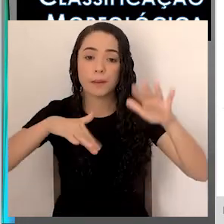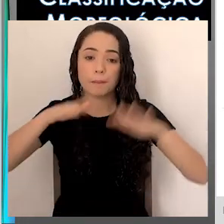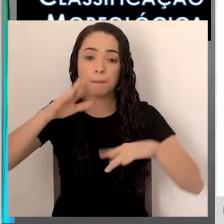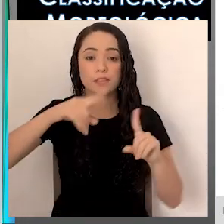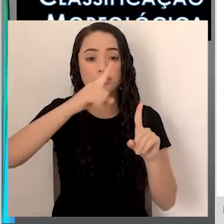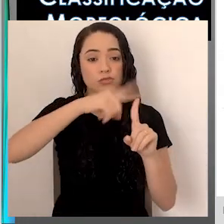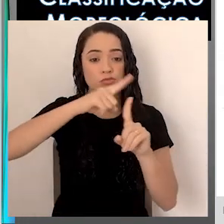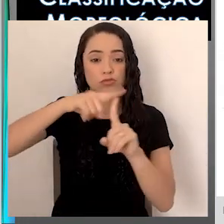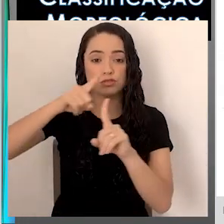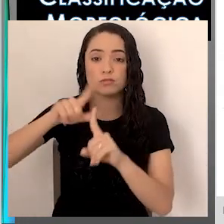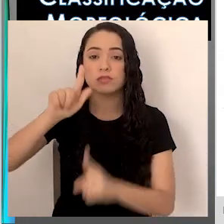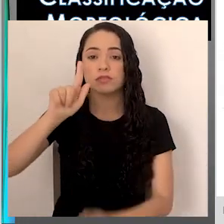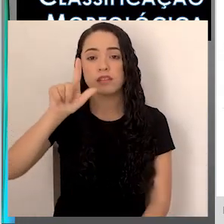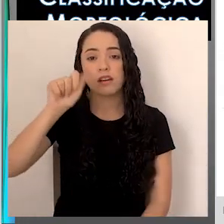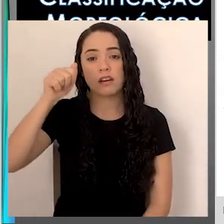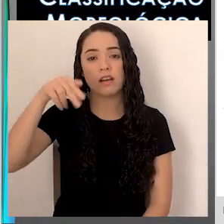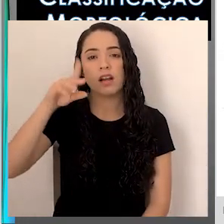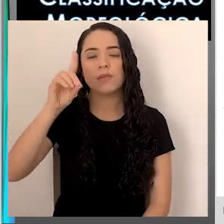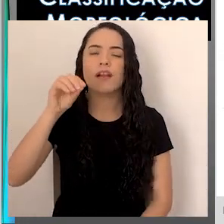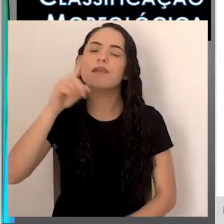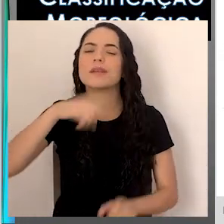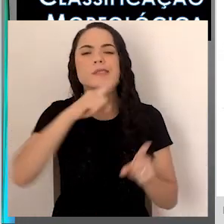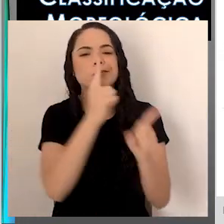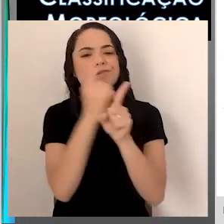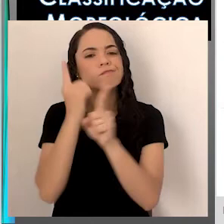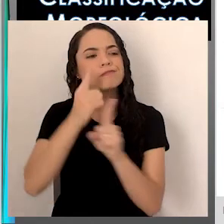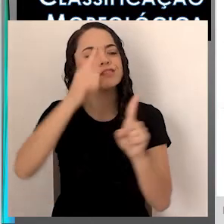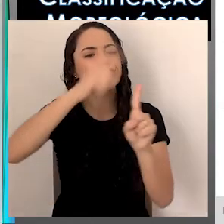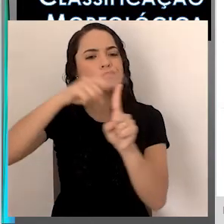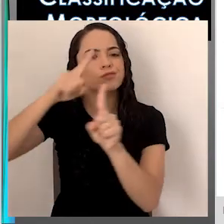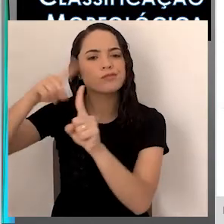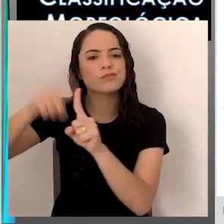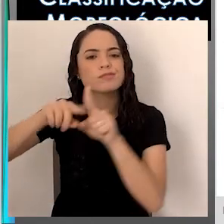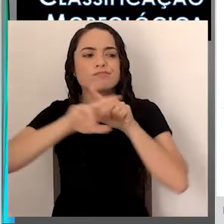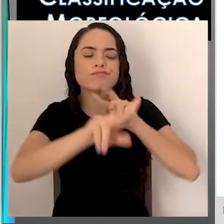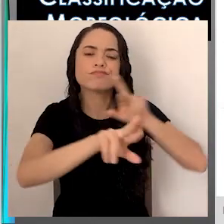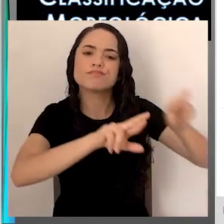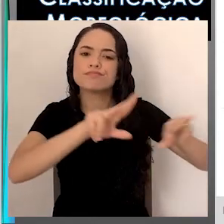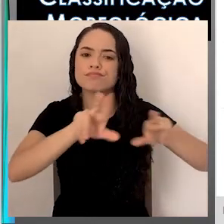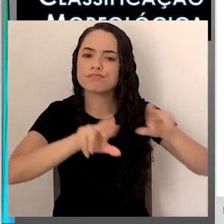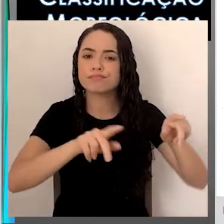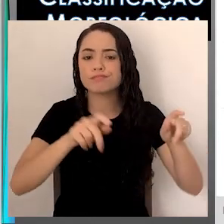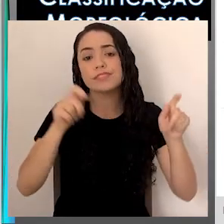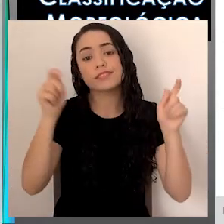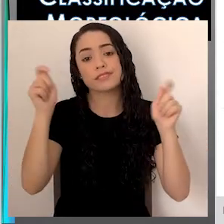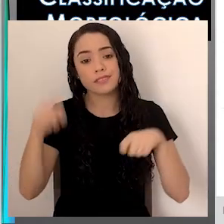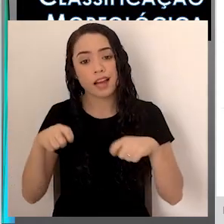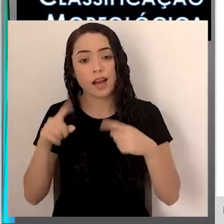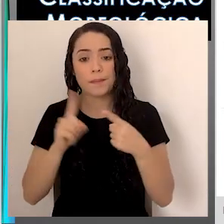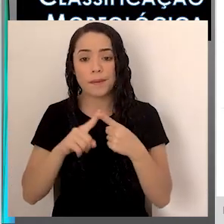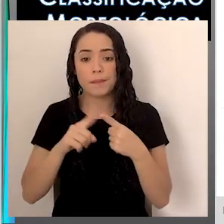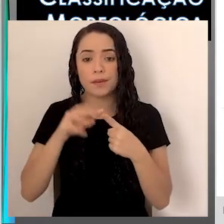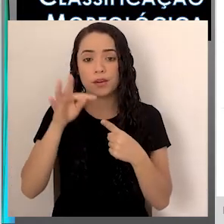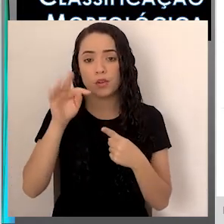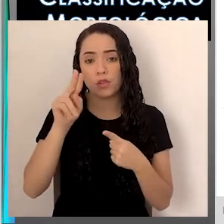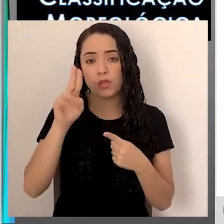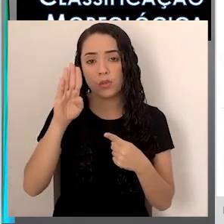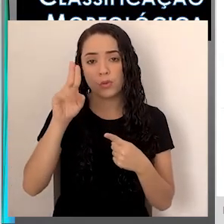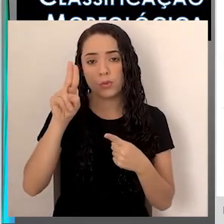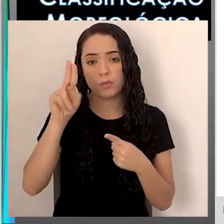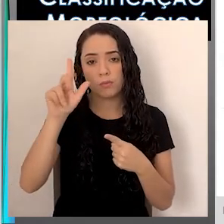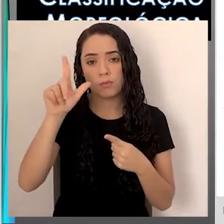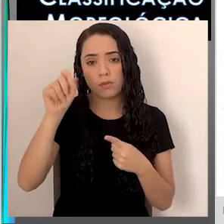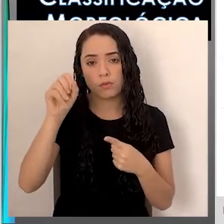Na dependência do tipo de glândula, podemos observar a associação de tipos diferentes de epitélios glandulares, podendo a glândula ser